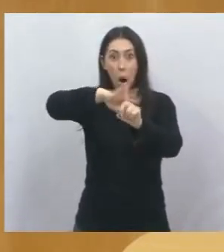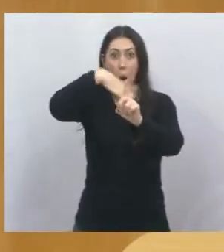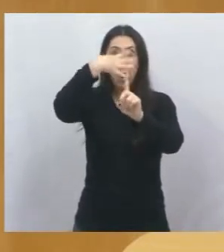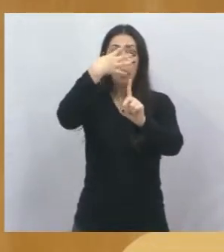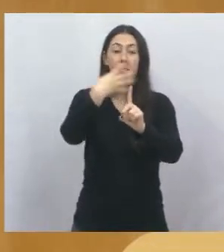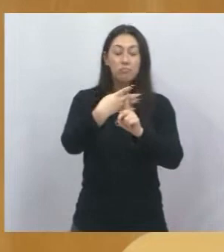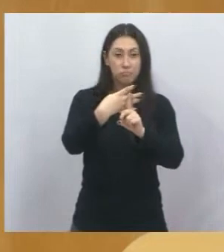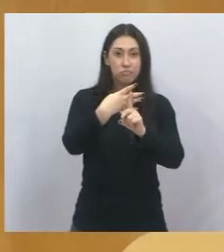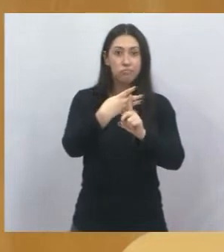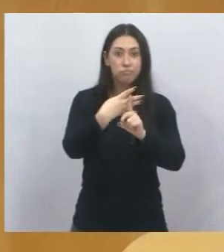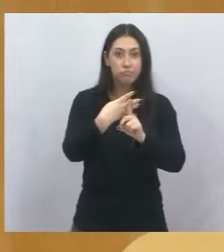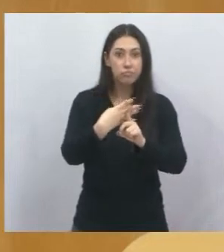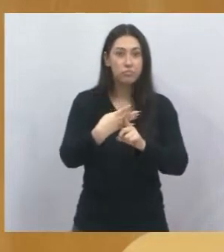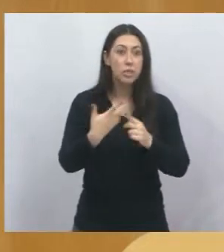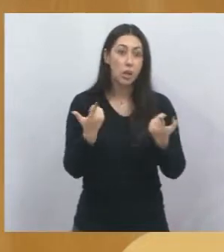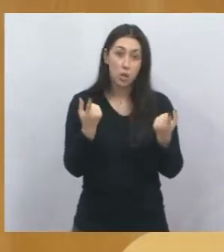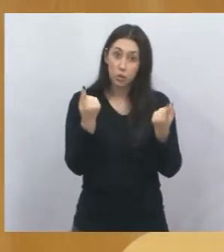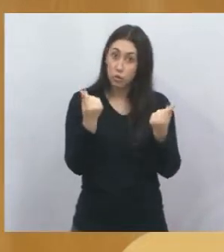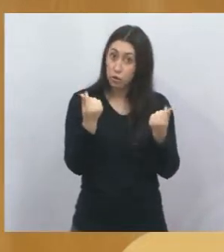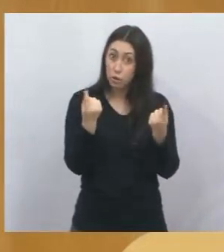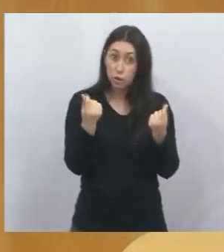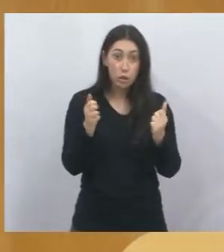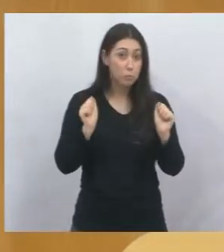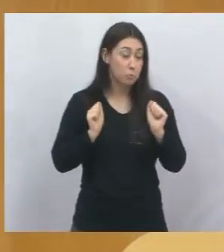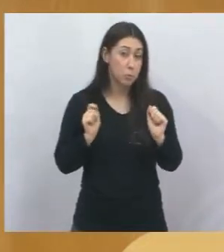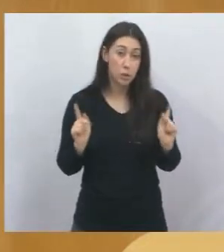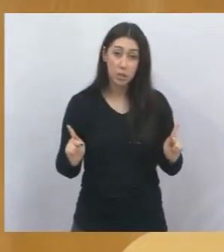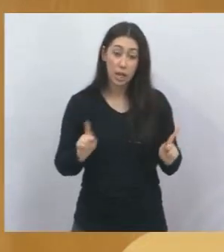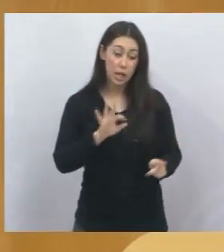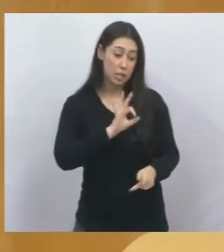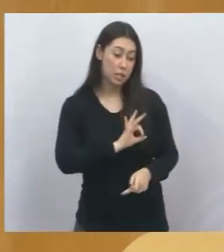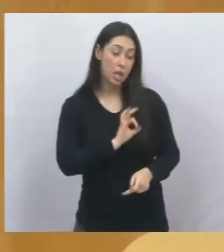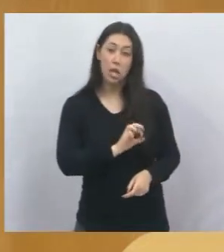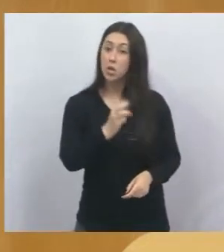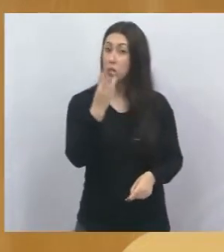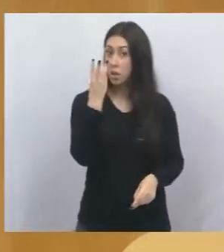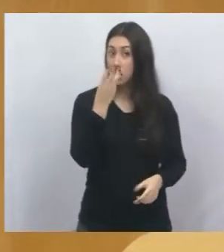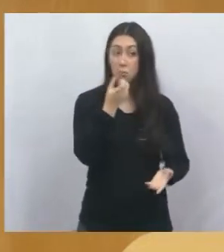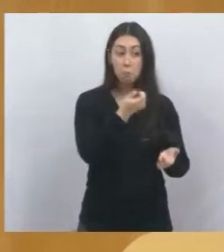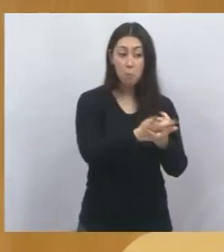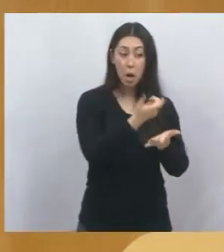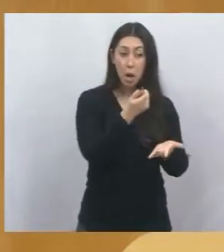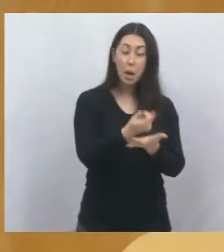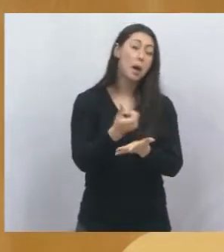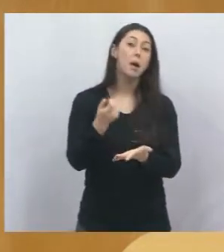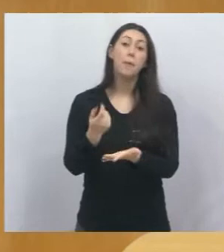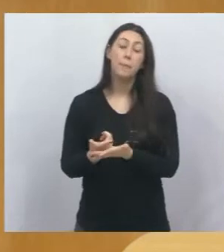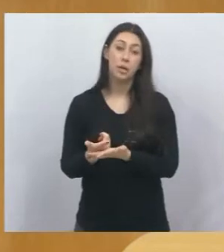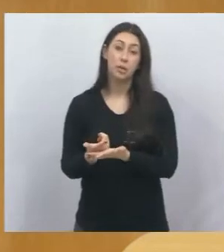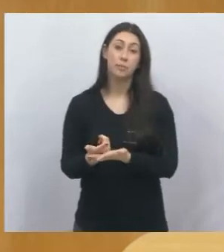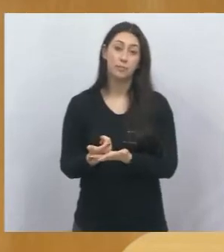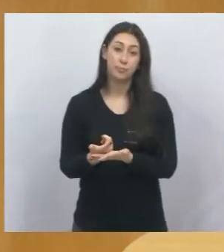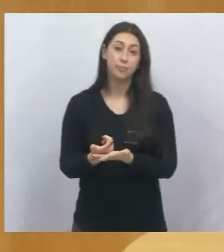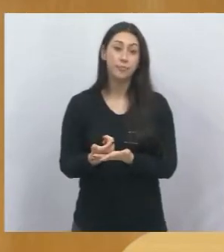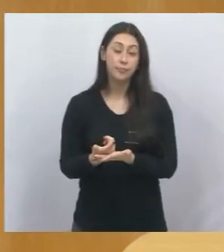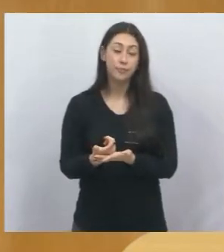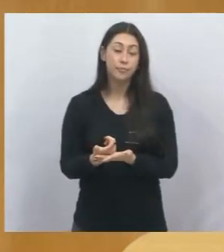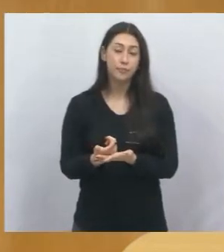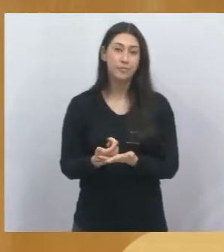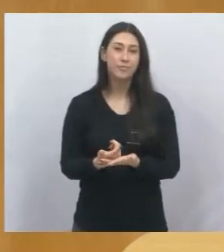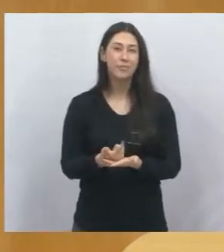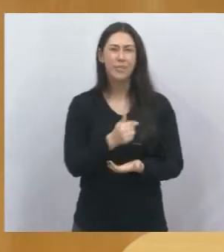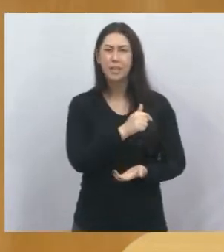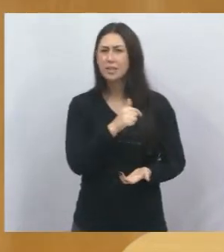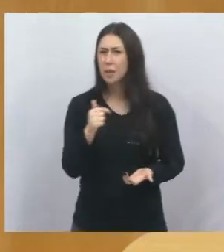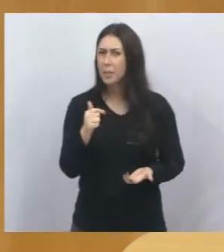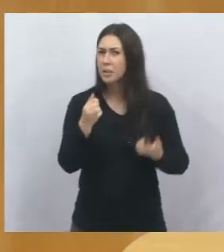alguns anos. Esse é o dinheiro que o aposentado que ganha 3 salários mínimos usa. Essa semana